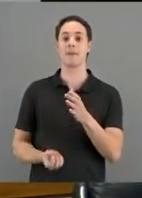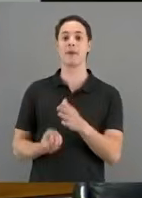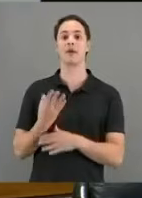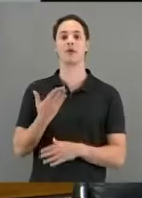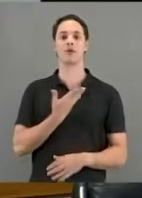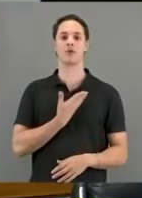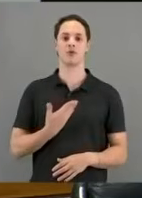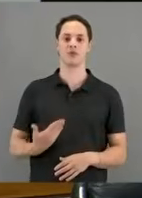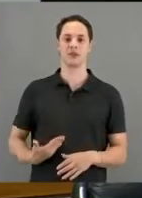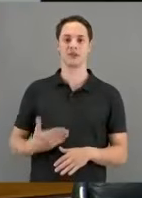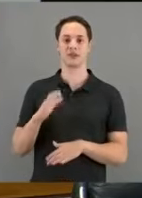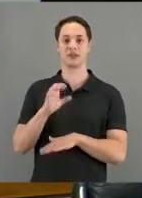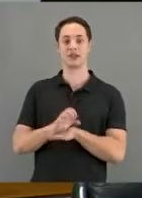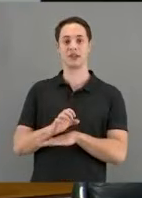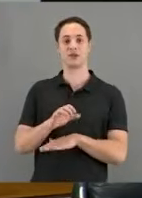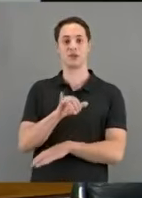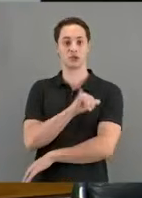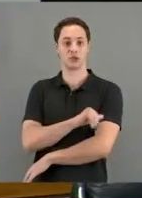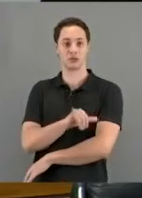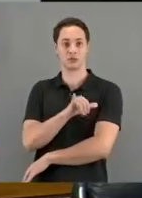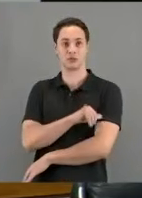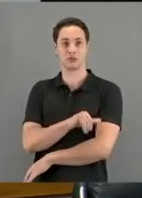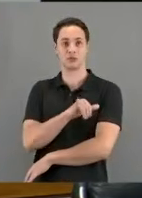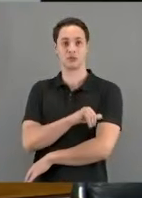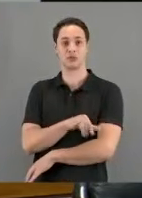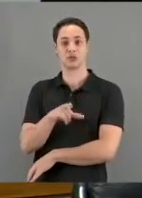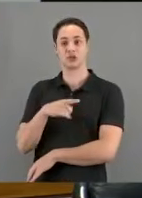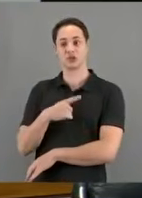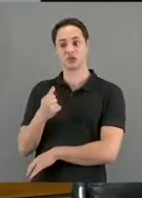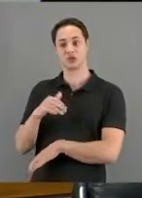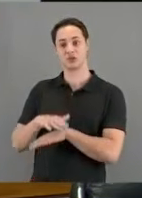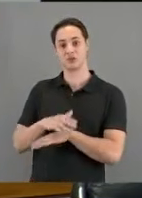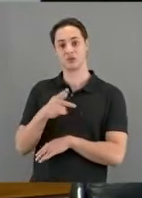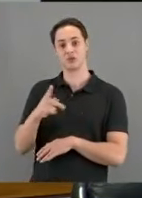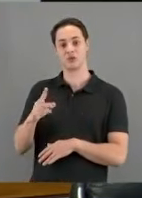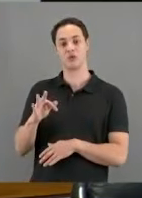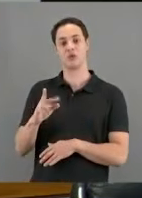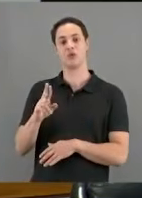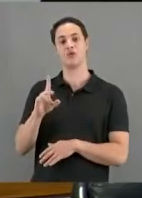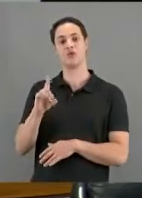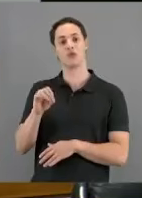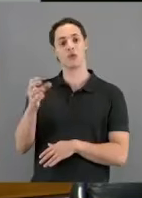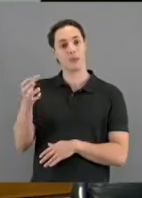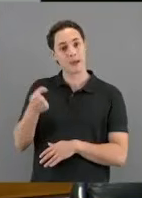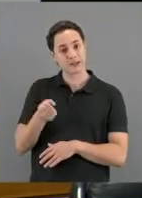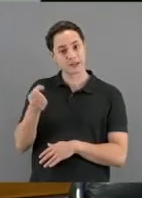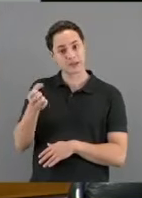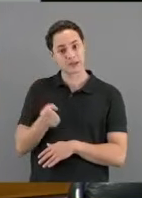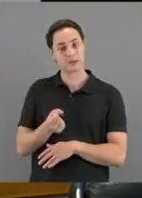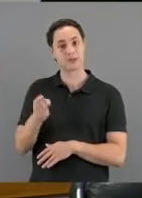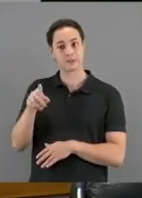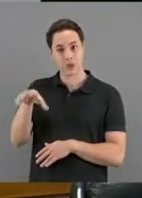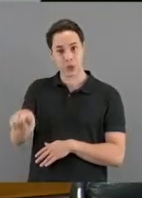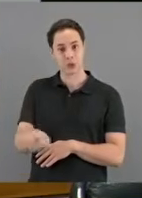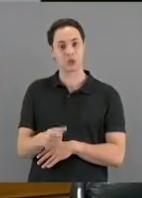governo do estado do Rio de Janeiro, pegou dinheiro do fundo de pensão, o governador pegou dinheiro do fundo de pensão,